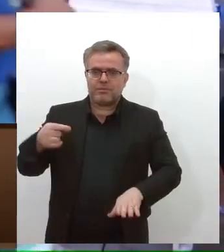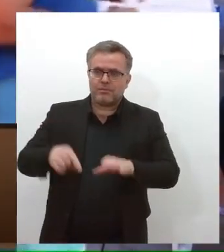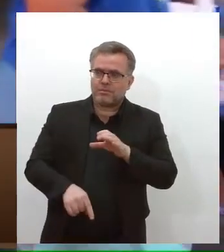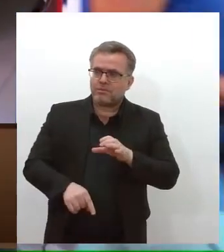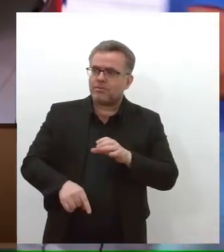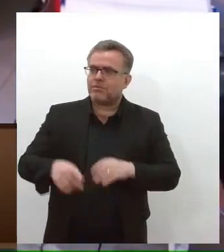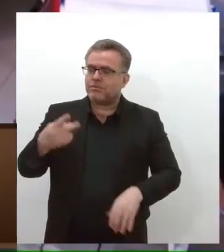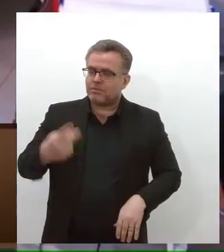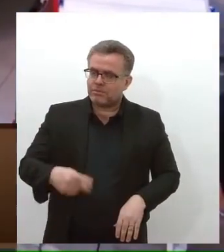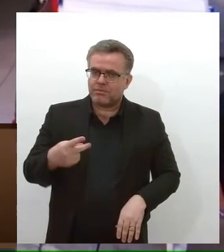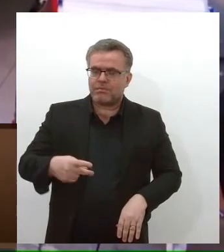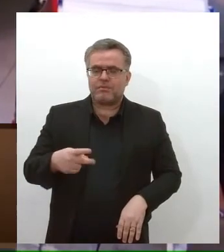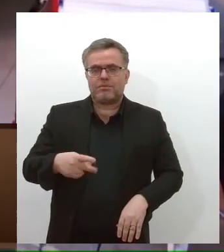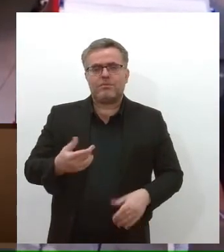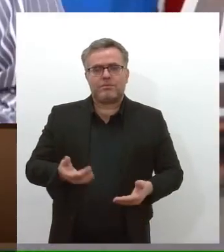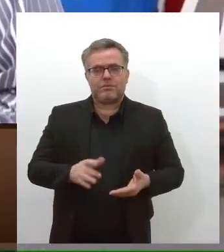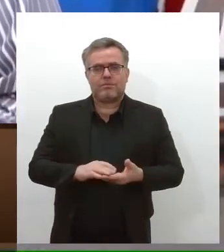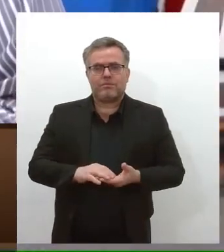vendo aí.